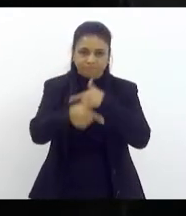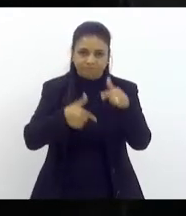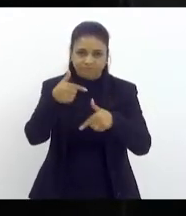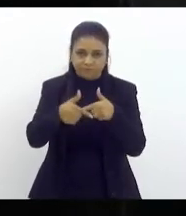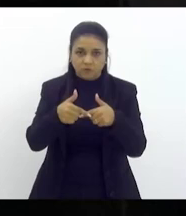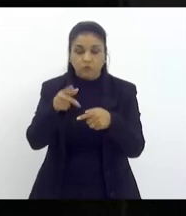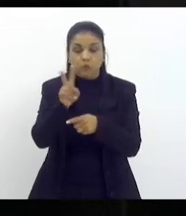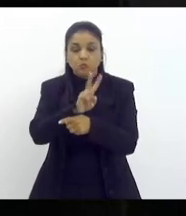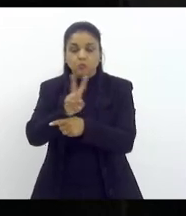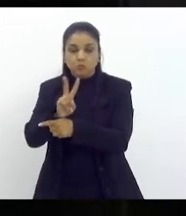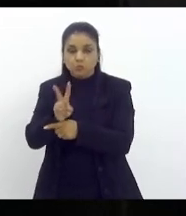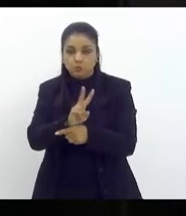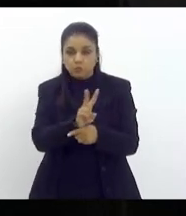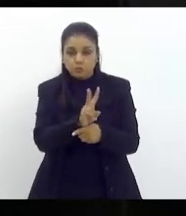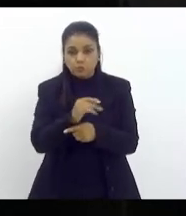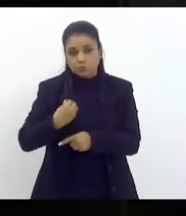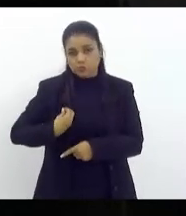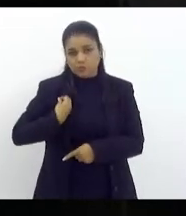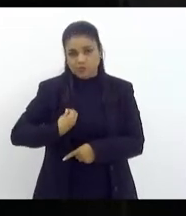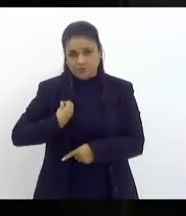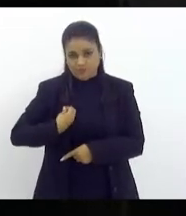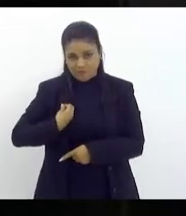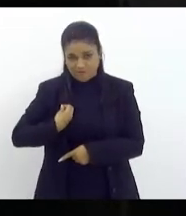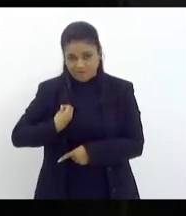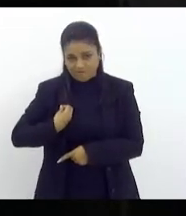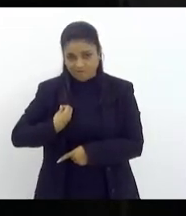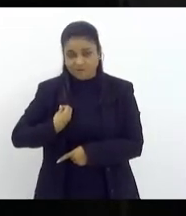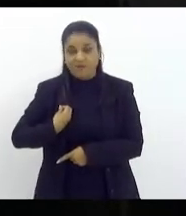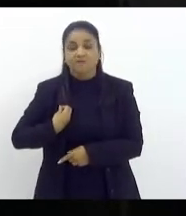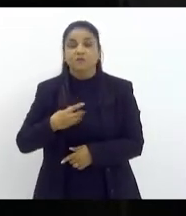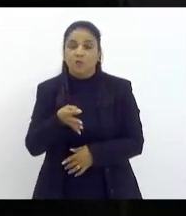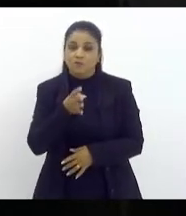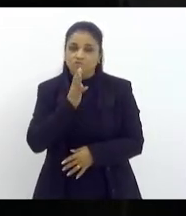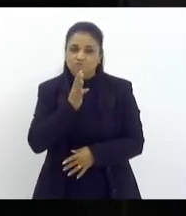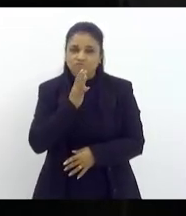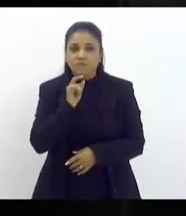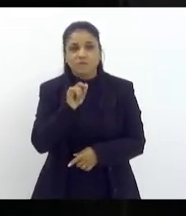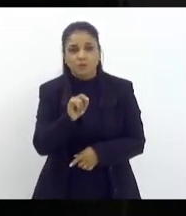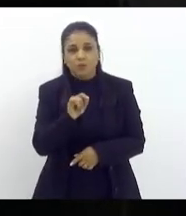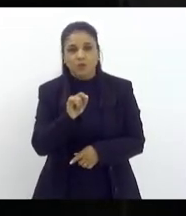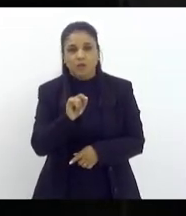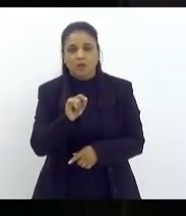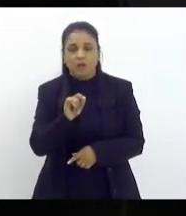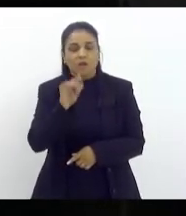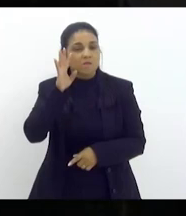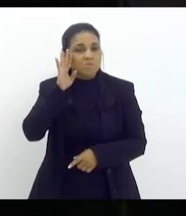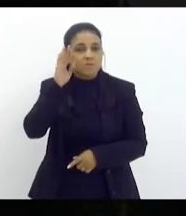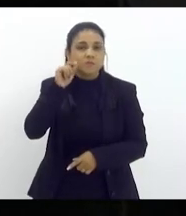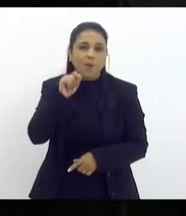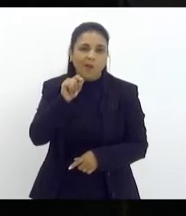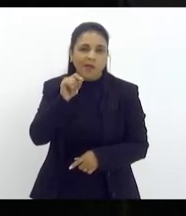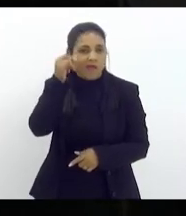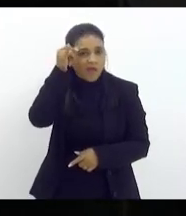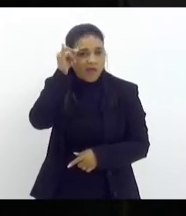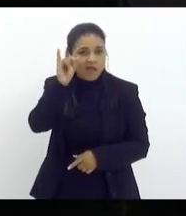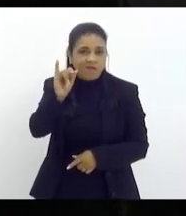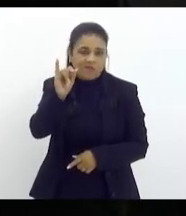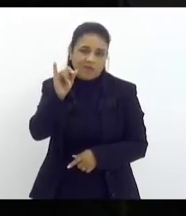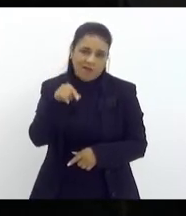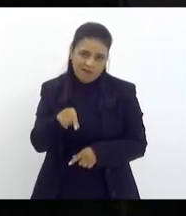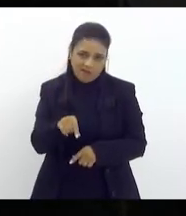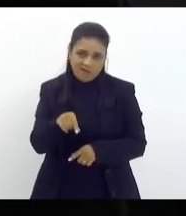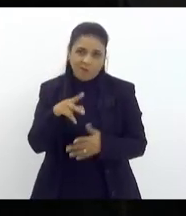Vamos começar com a educação pois a gente acredita que o conhecimento é a chave para evitar acidente conforme o projeto em debate